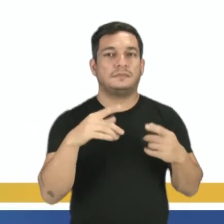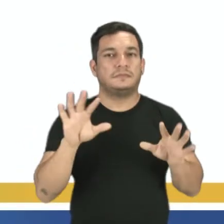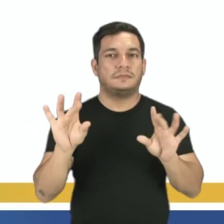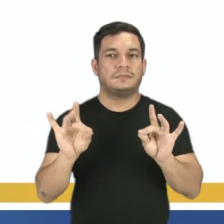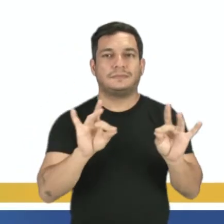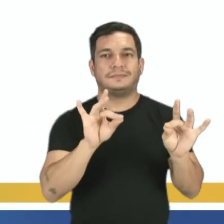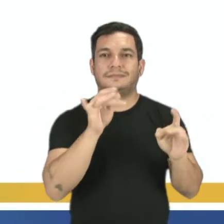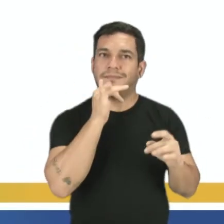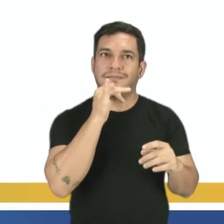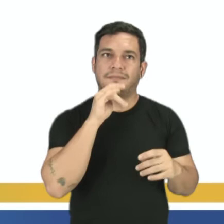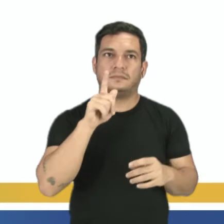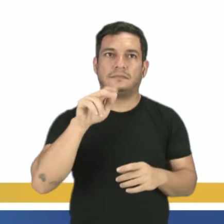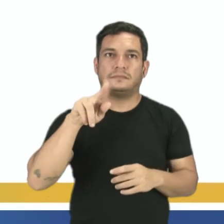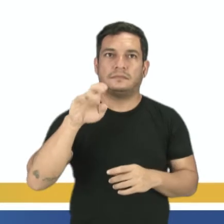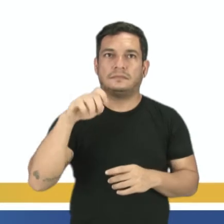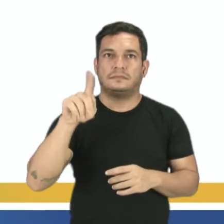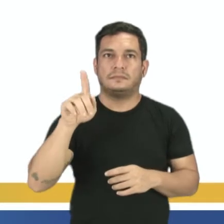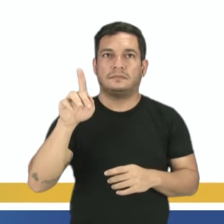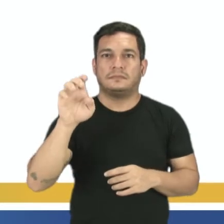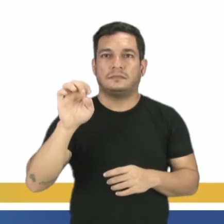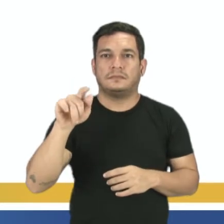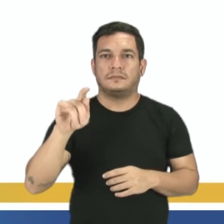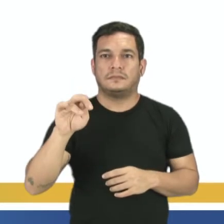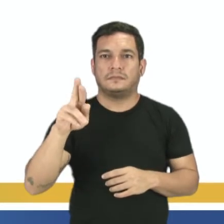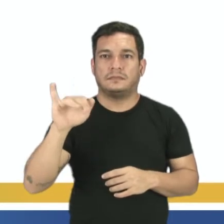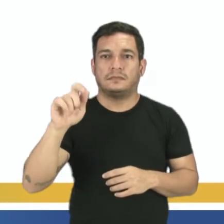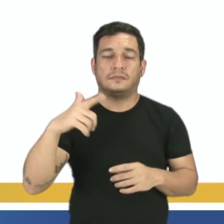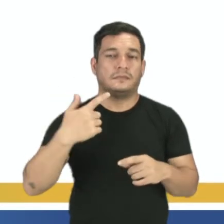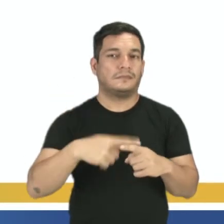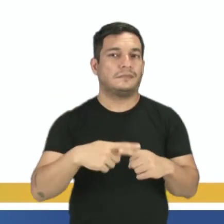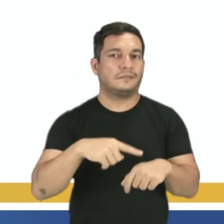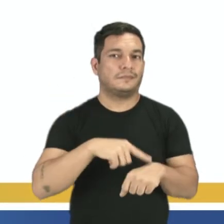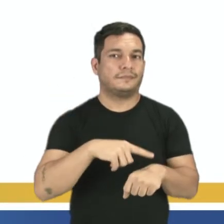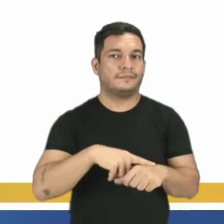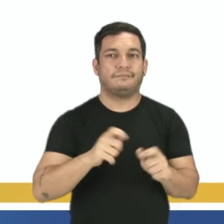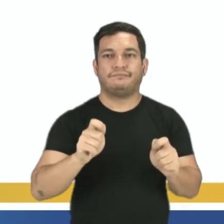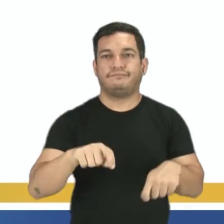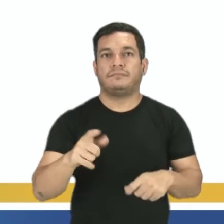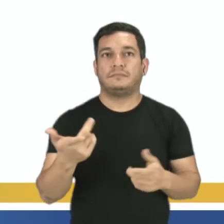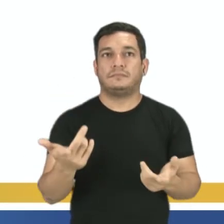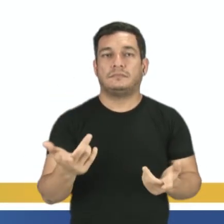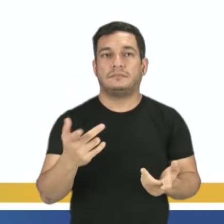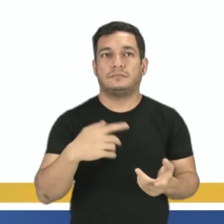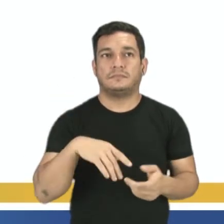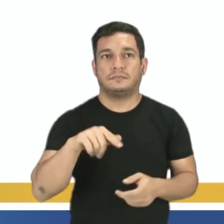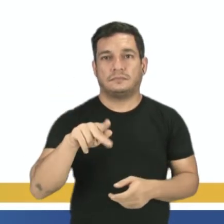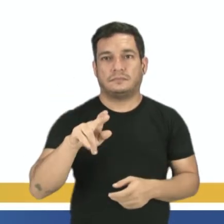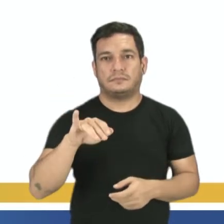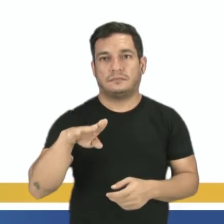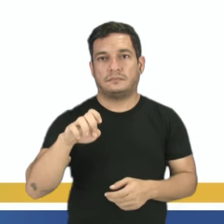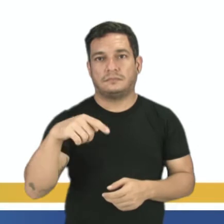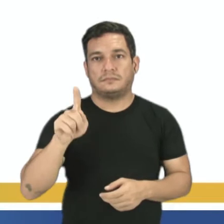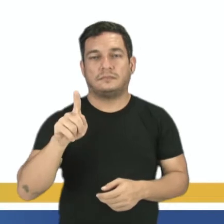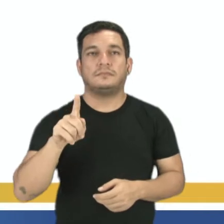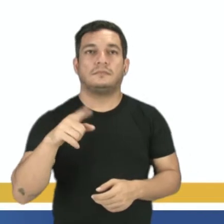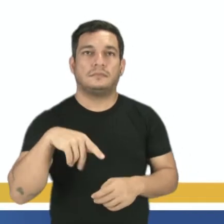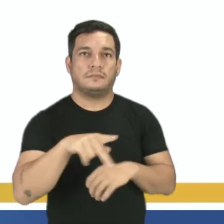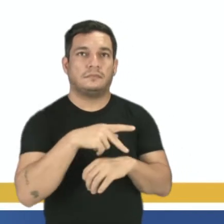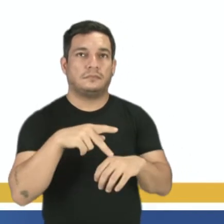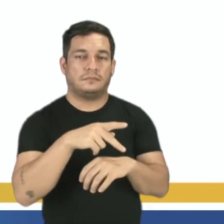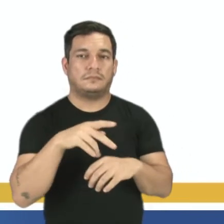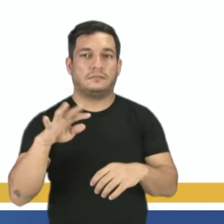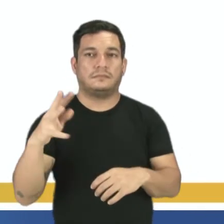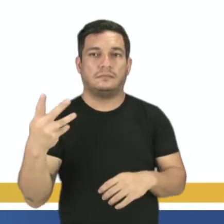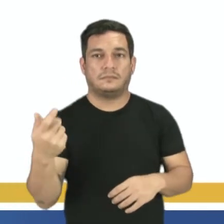somente esse da Guiné Equatorial porque o tempo não nos permite. Então, no caso da Guiné Equatorial, que é um